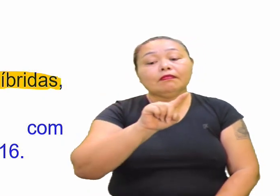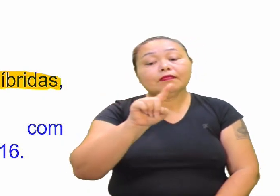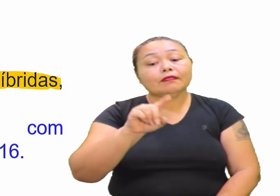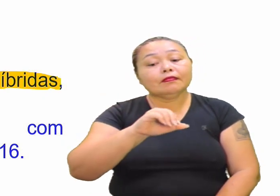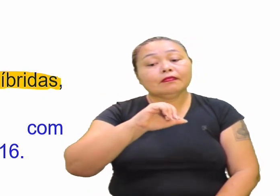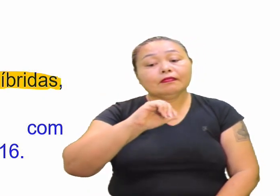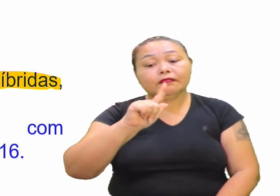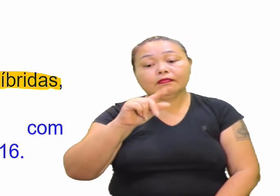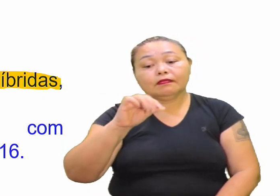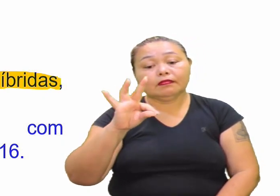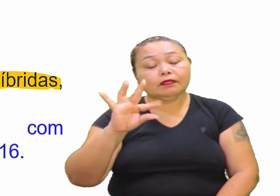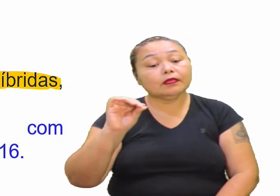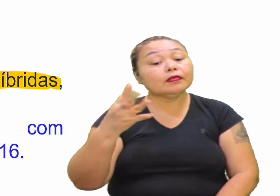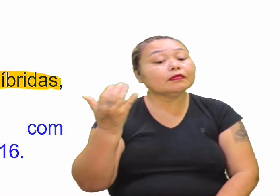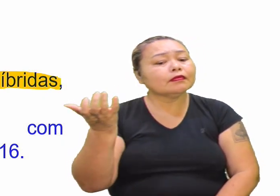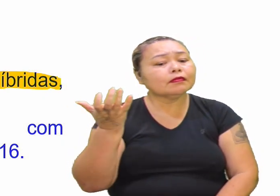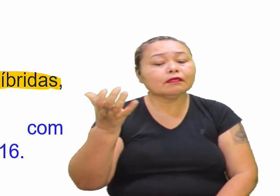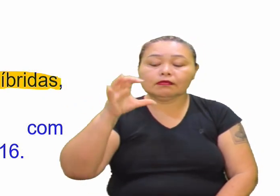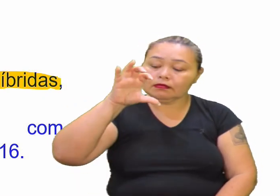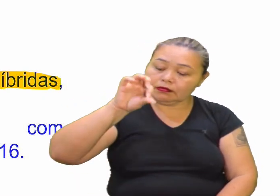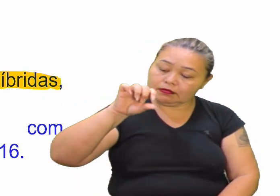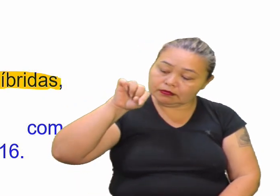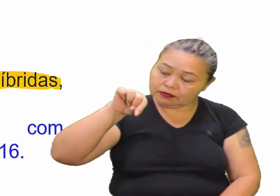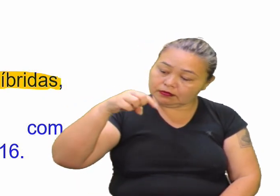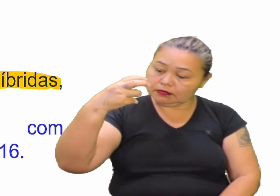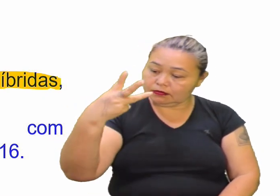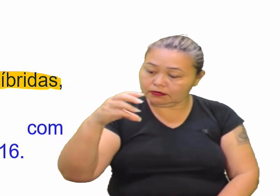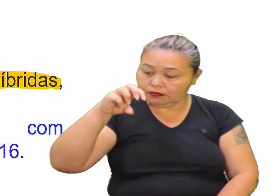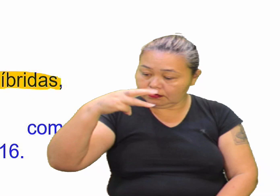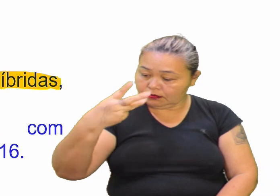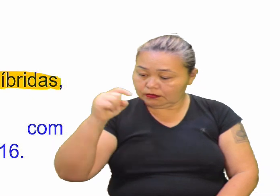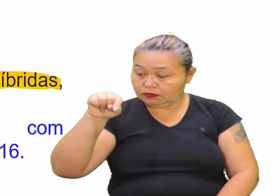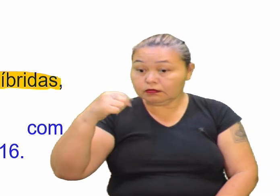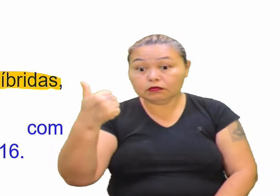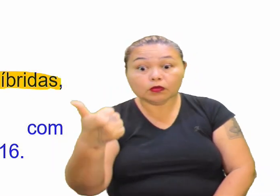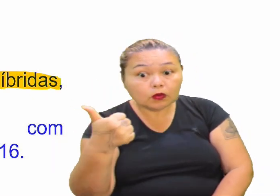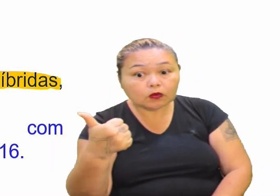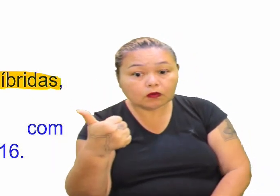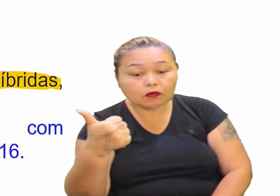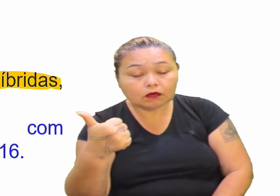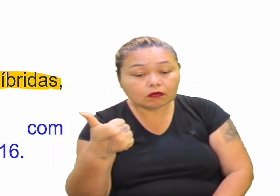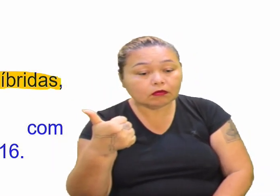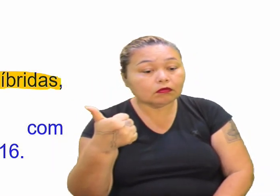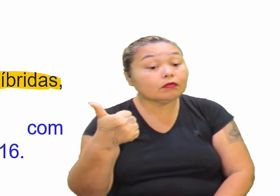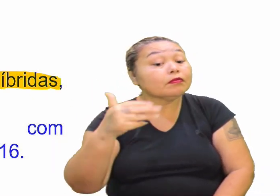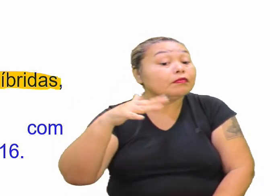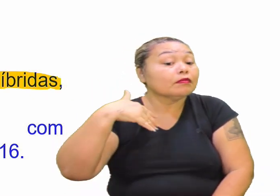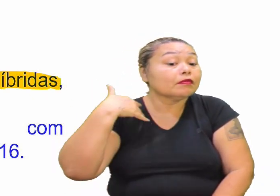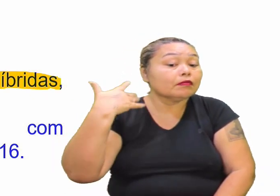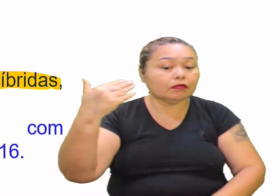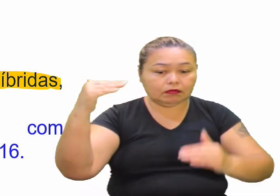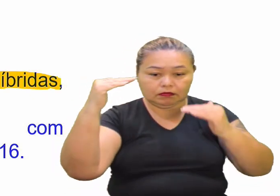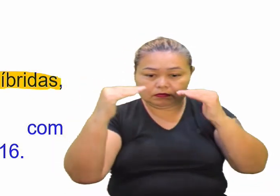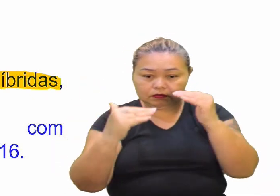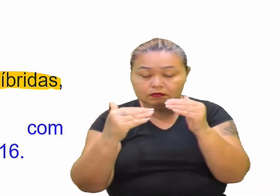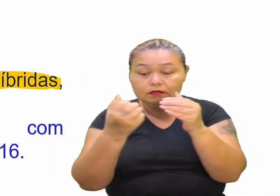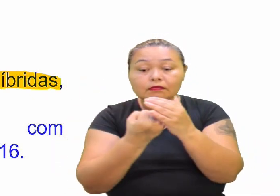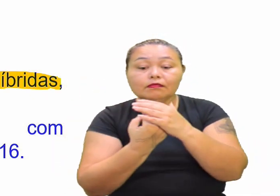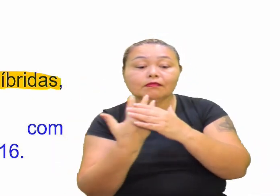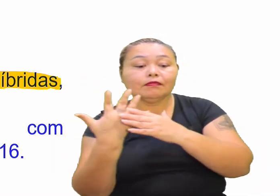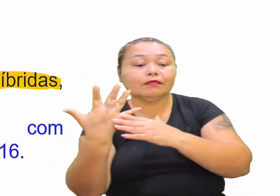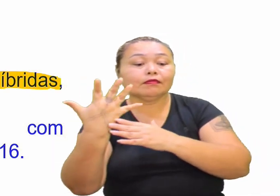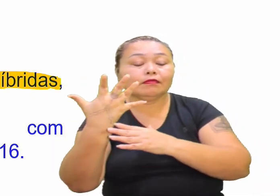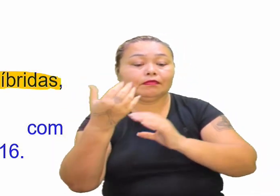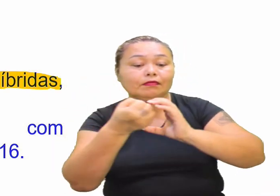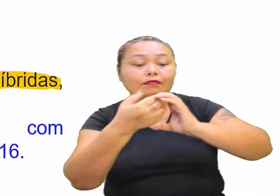Espera-se uma proporção de 9 para 3 para 3 para 1. Sendo assim, a proporção de